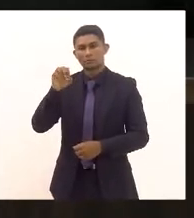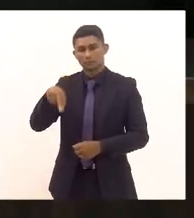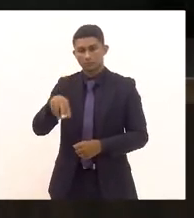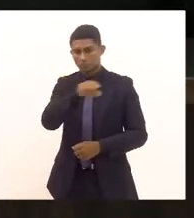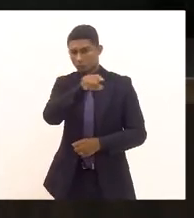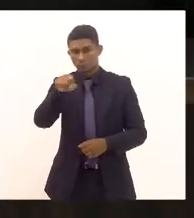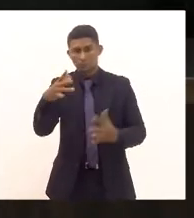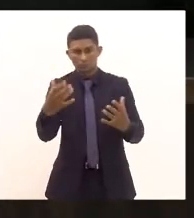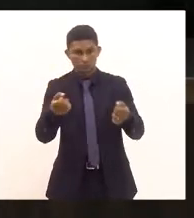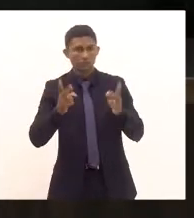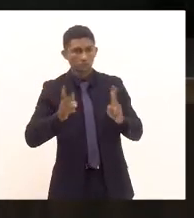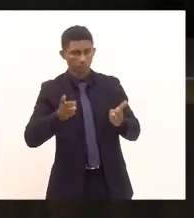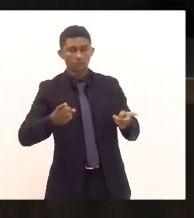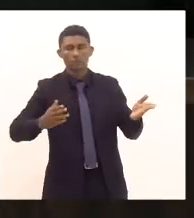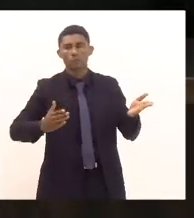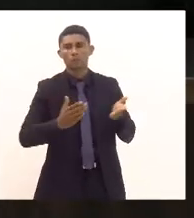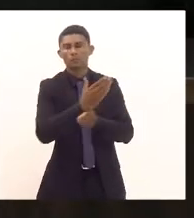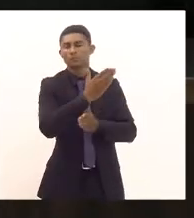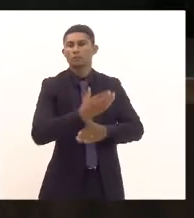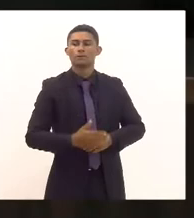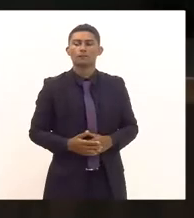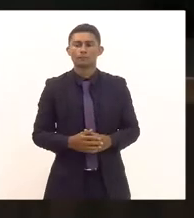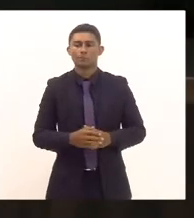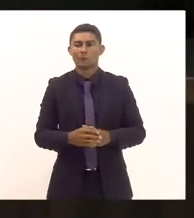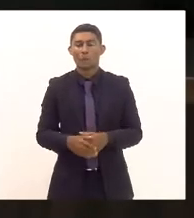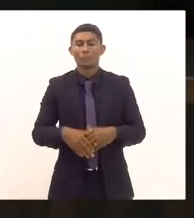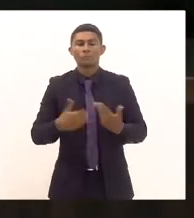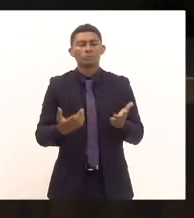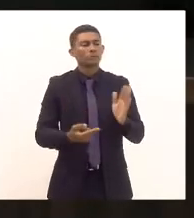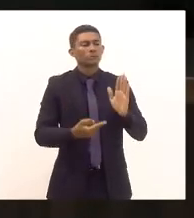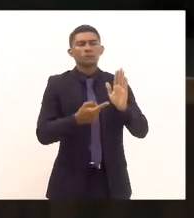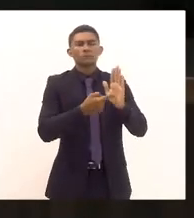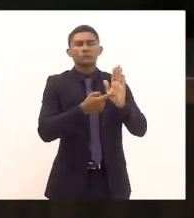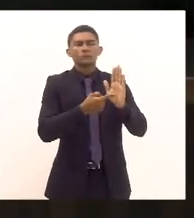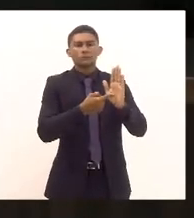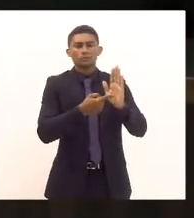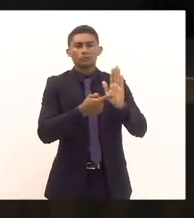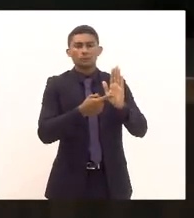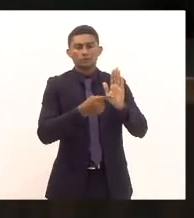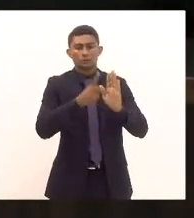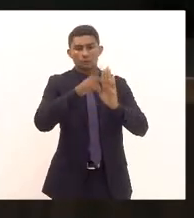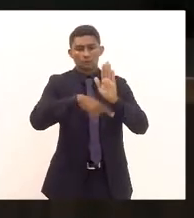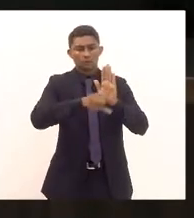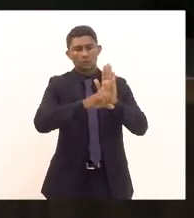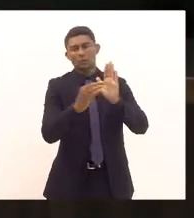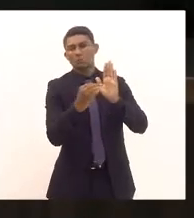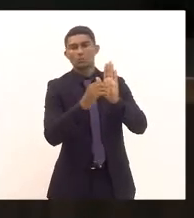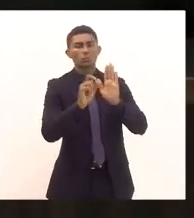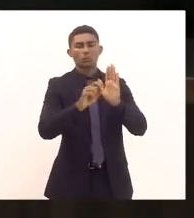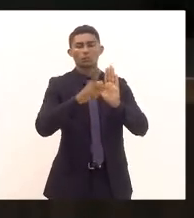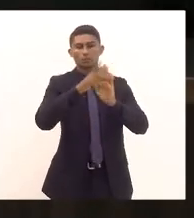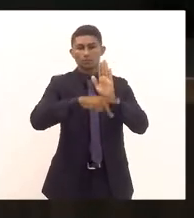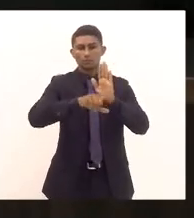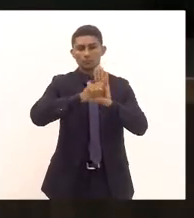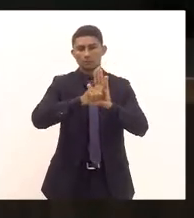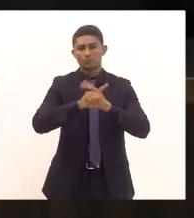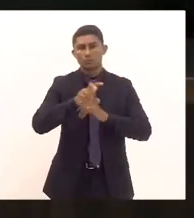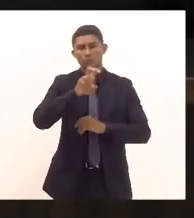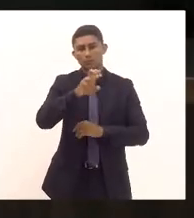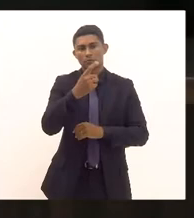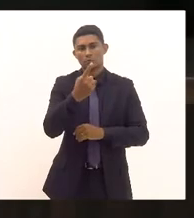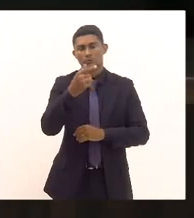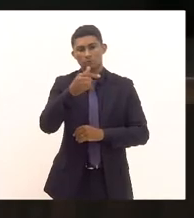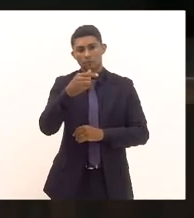permaneçam Como estão aprovado Oi aqui é a inclusão na ordem do dia dos seguintes projetos projeto de lei